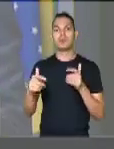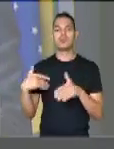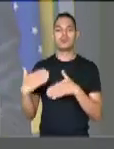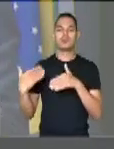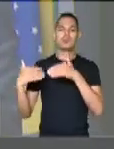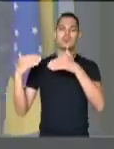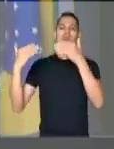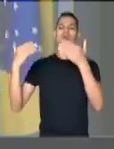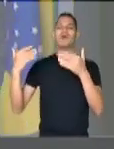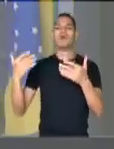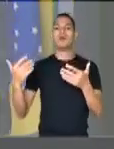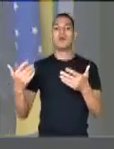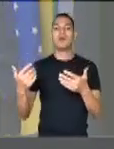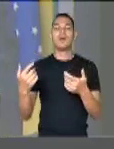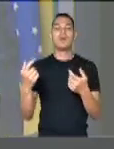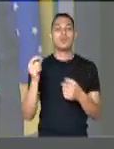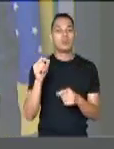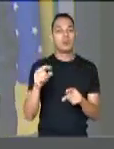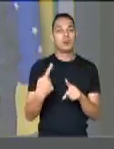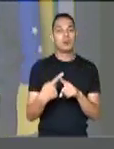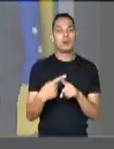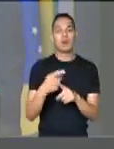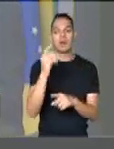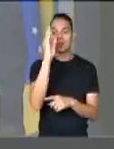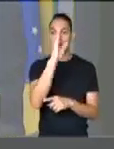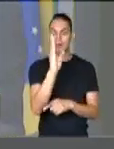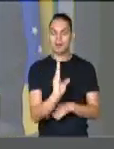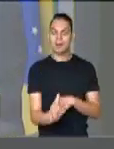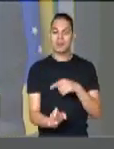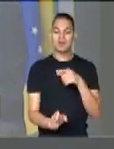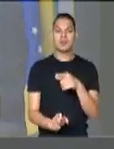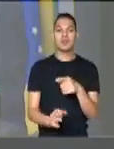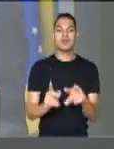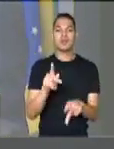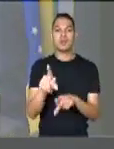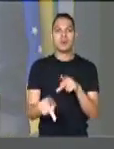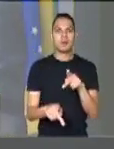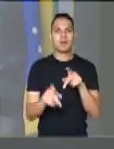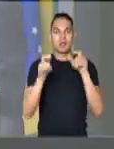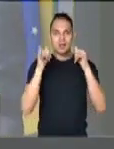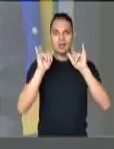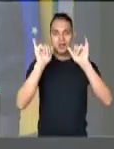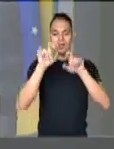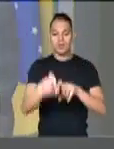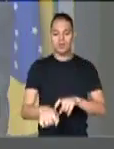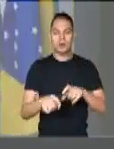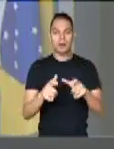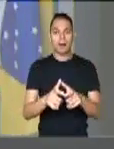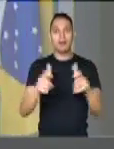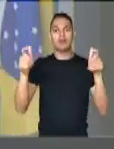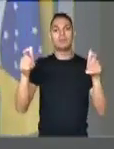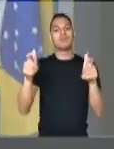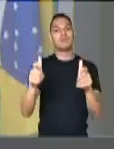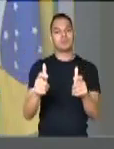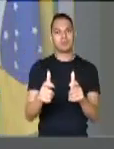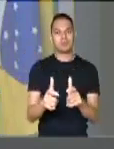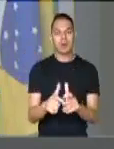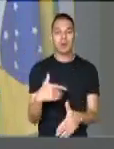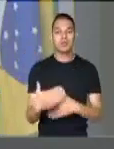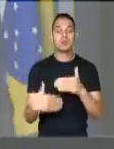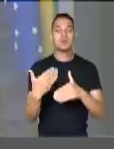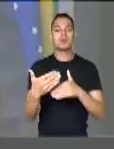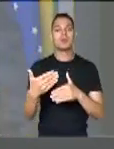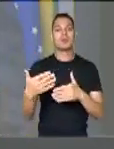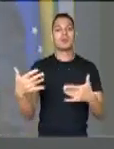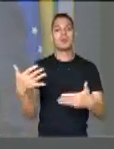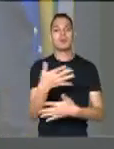grande impulso, quando o Brasil também deixou de ter a sua população rural como maior população e passou a desenvolver a sua